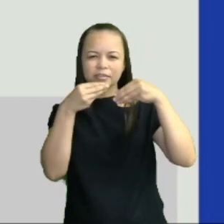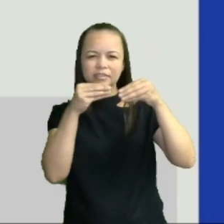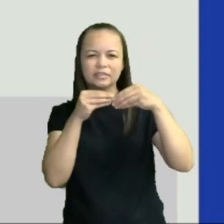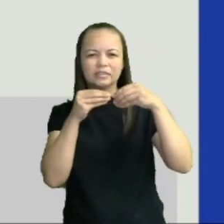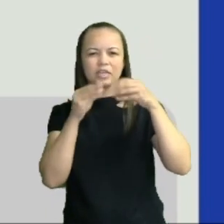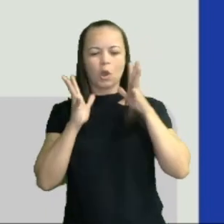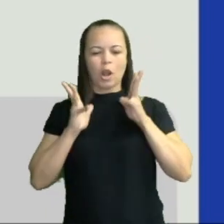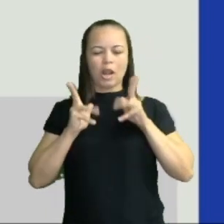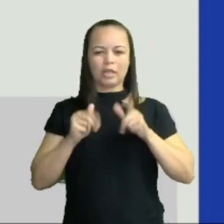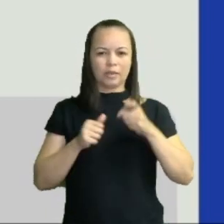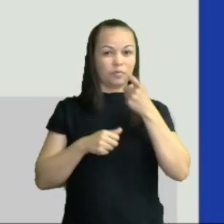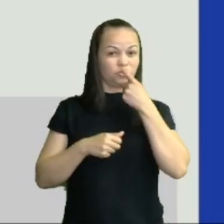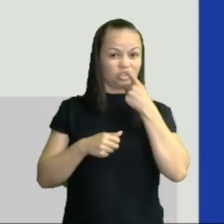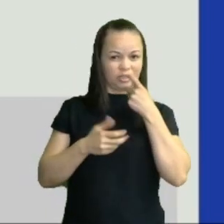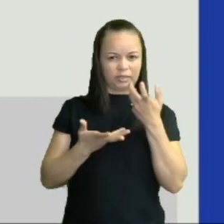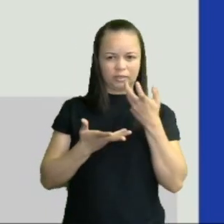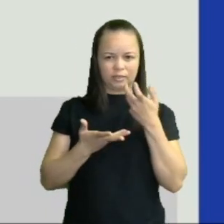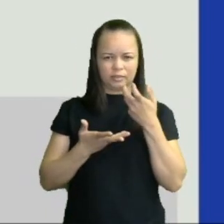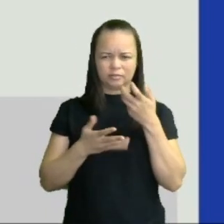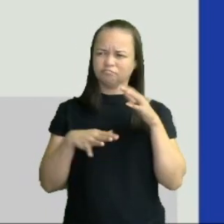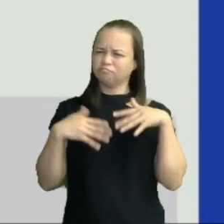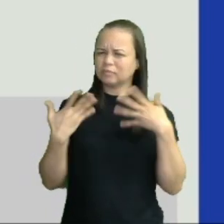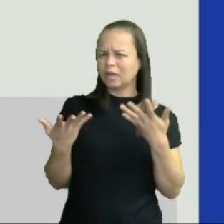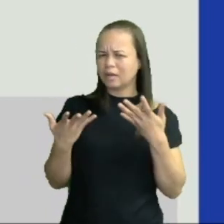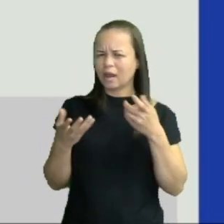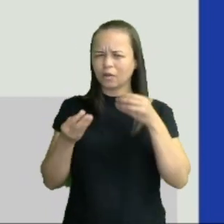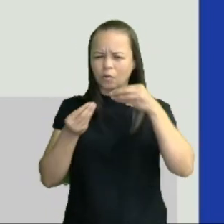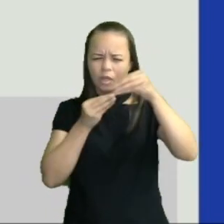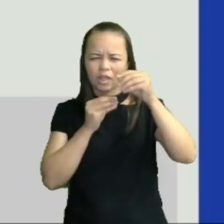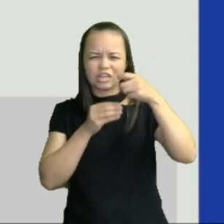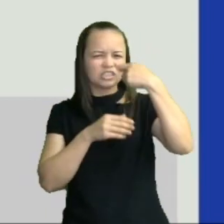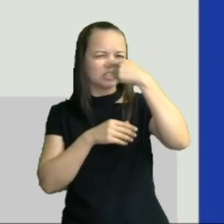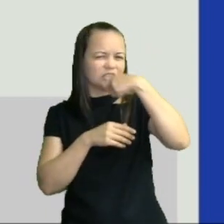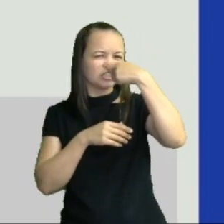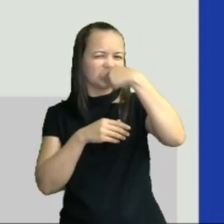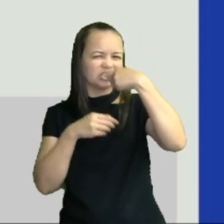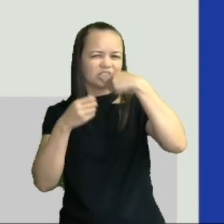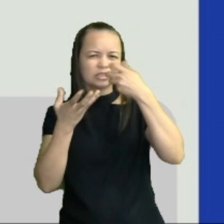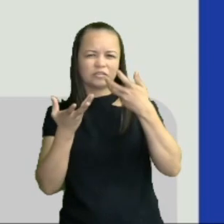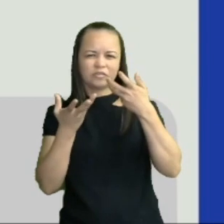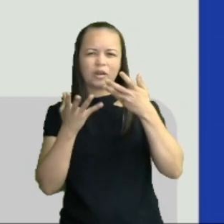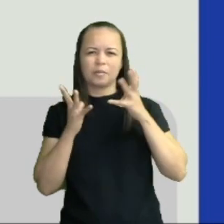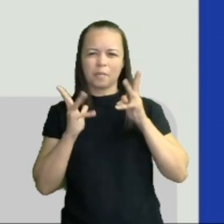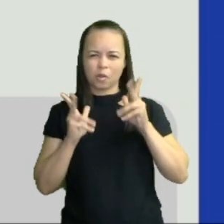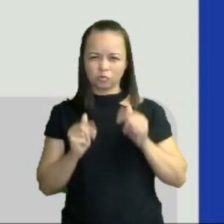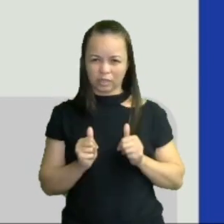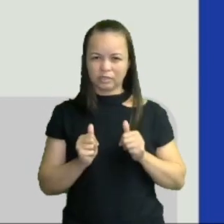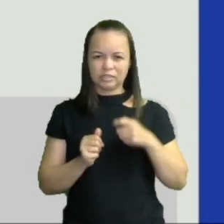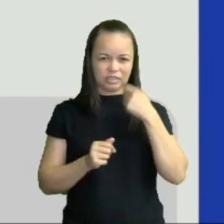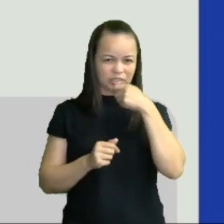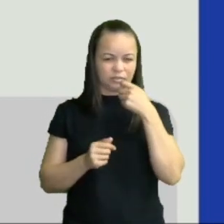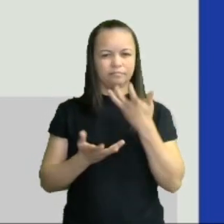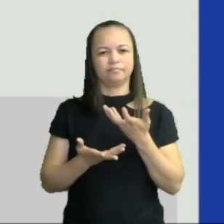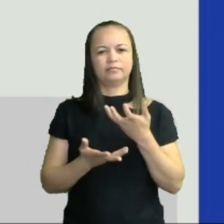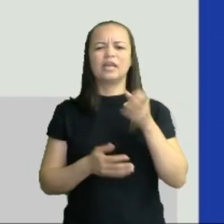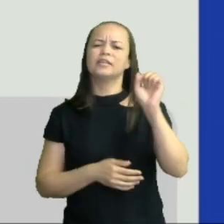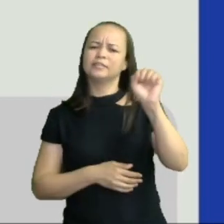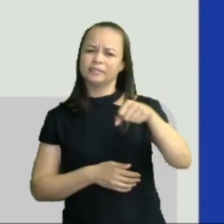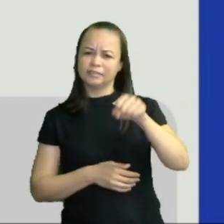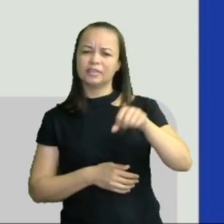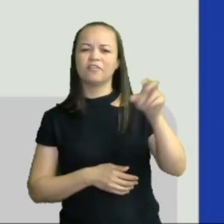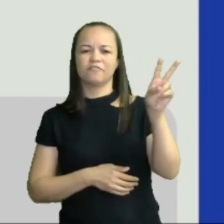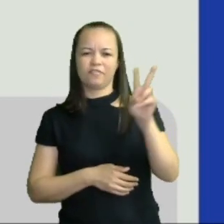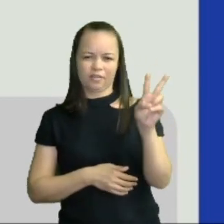os dentes. Será que as escovas com cerdas macias vão limpar os dentes direito? Limpa